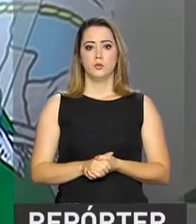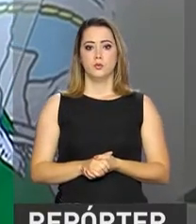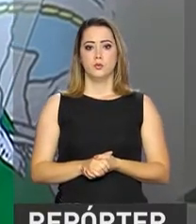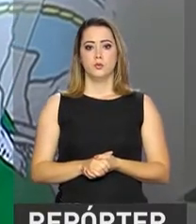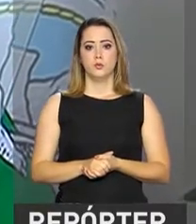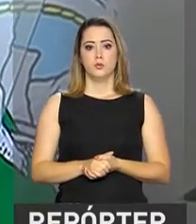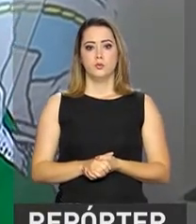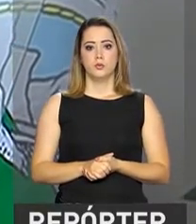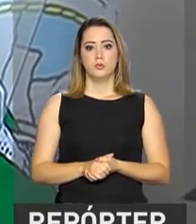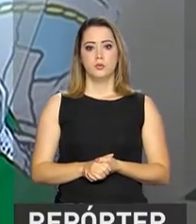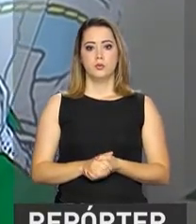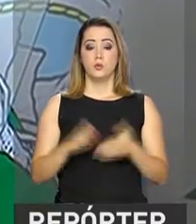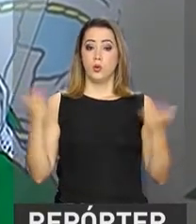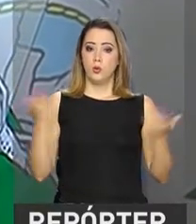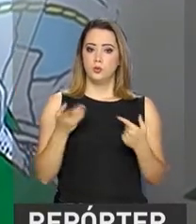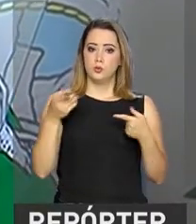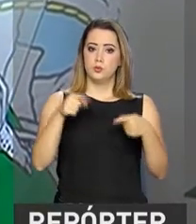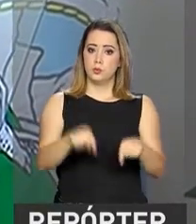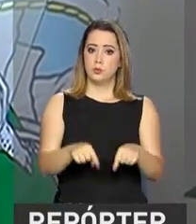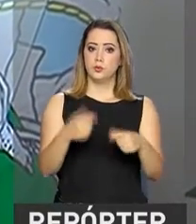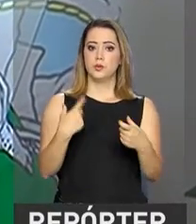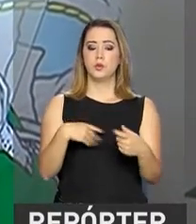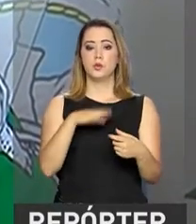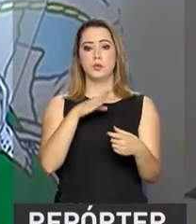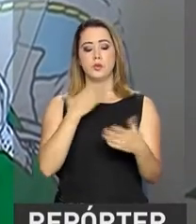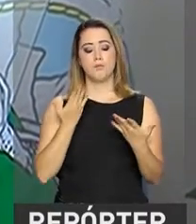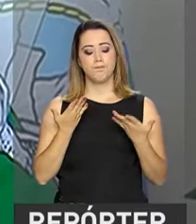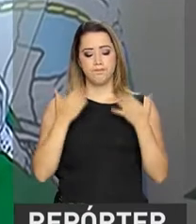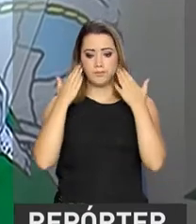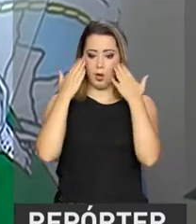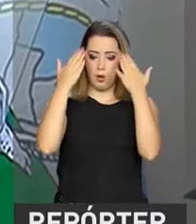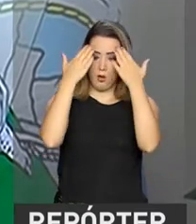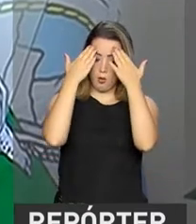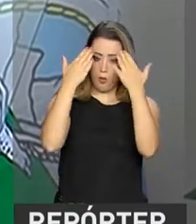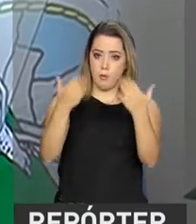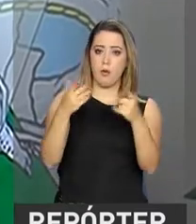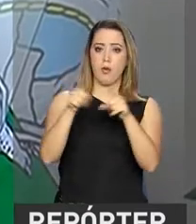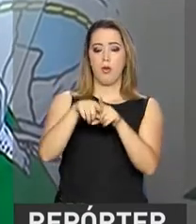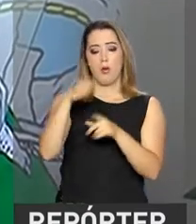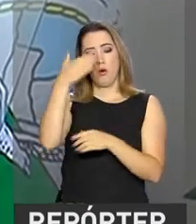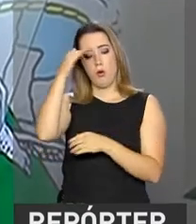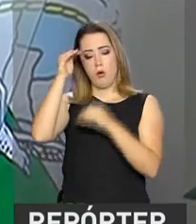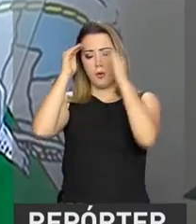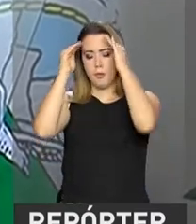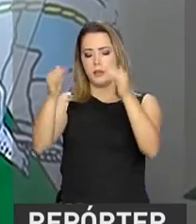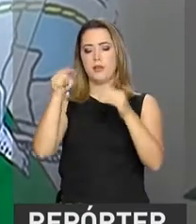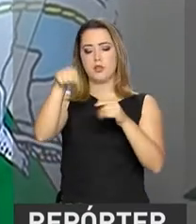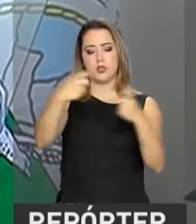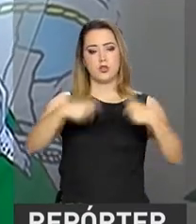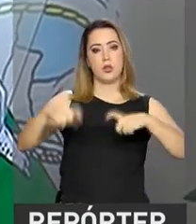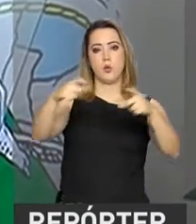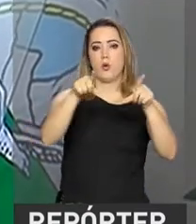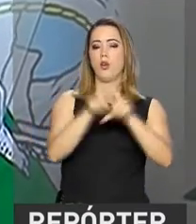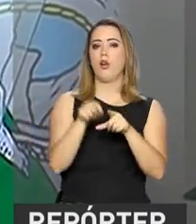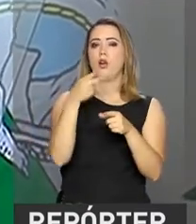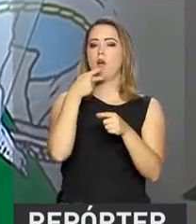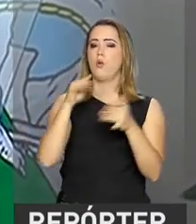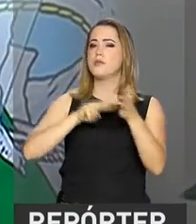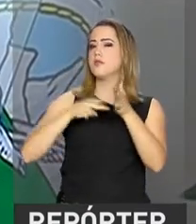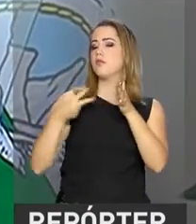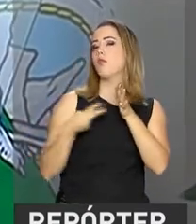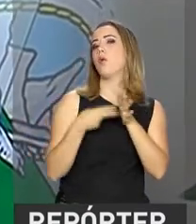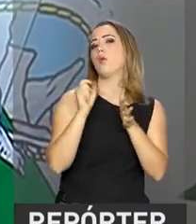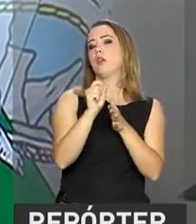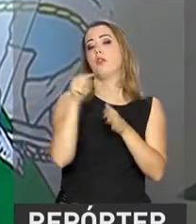se já o instituto do cérebro significa aumentar as verbas mensais para o instituto como foi